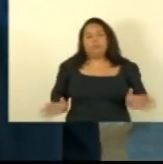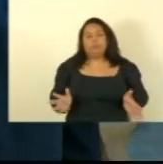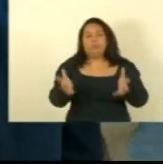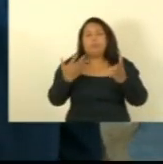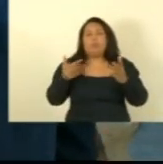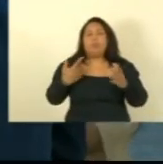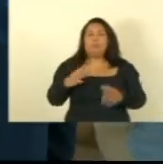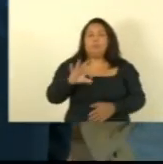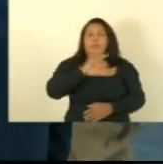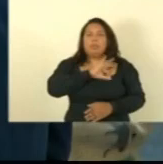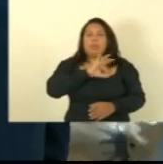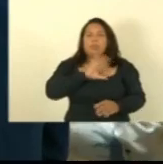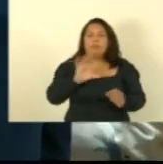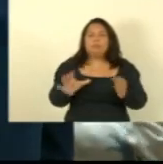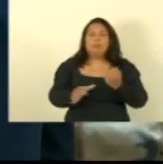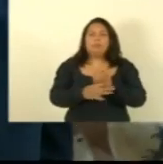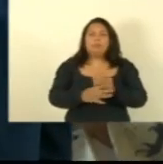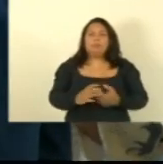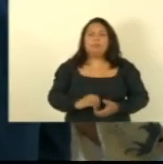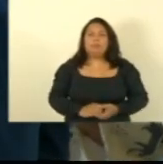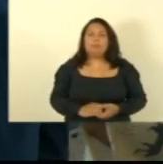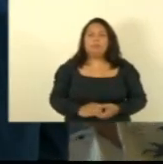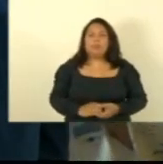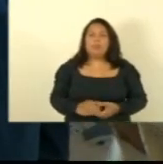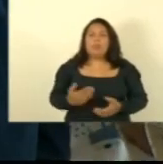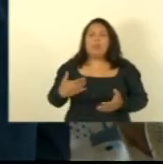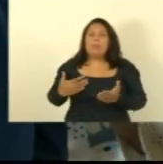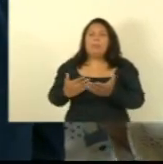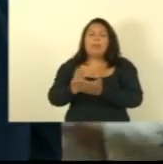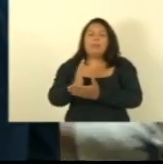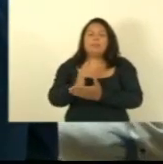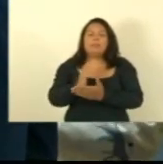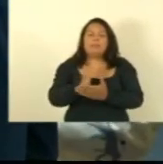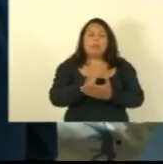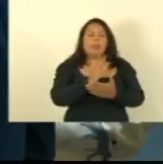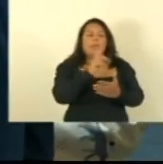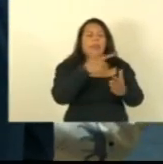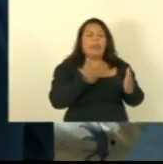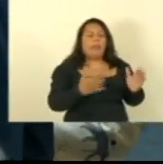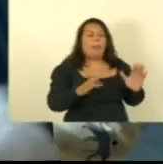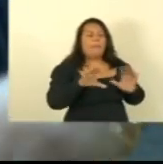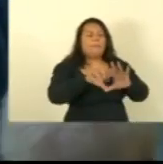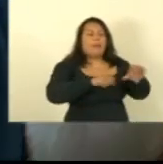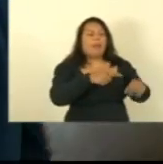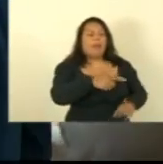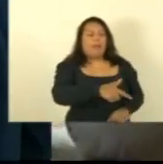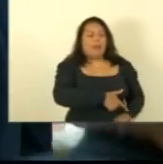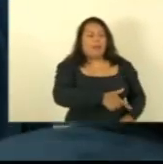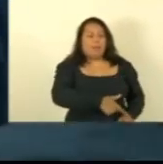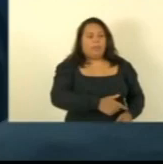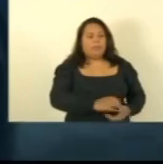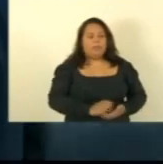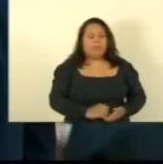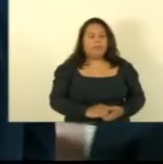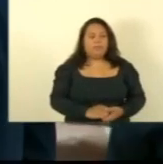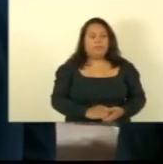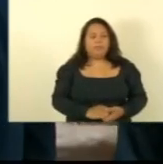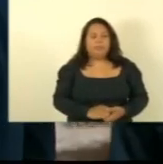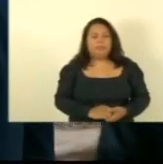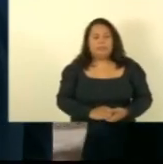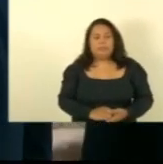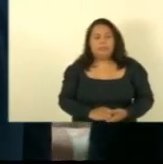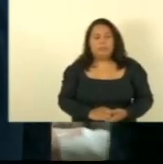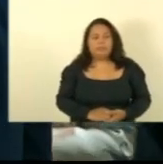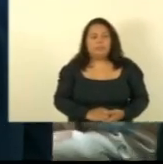policial. Estamos lá, parecer pela apreensão de armas. Apreensão de armas.